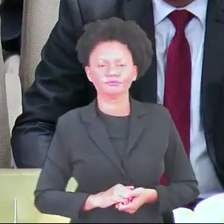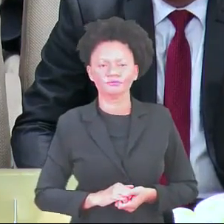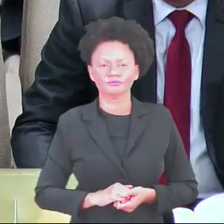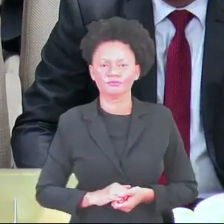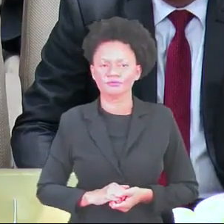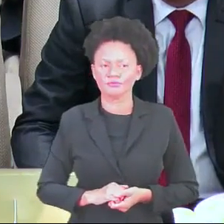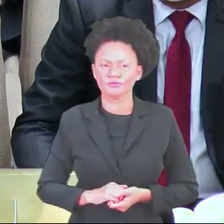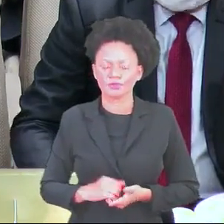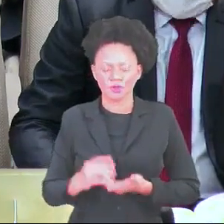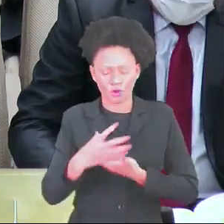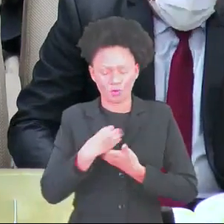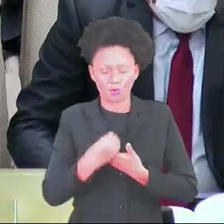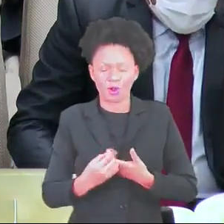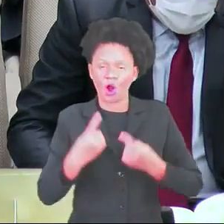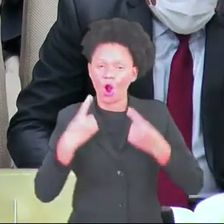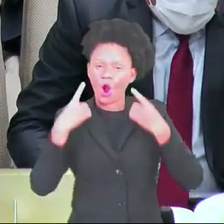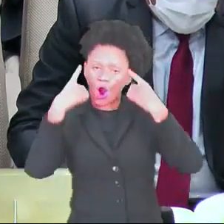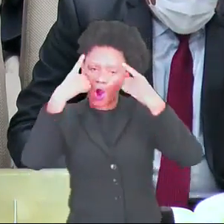Diga, olhos espirituais.